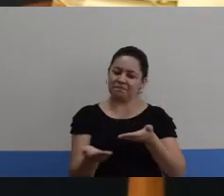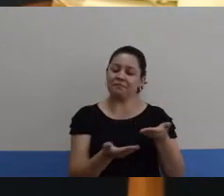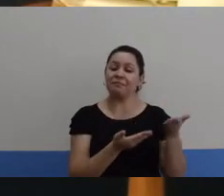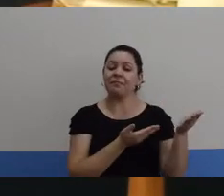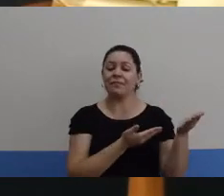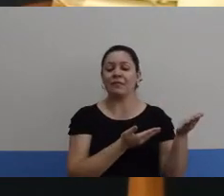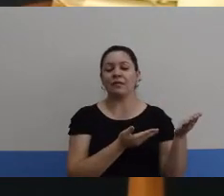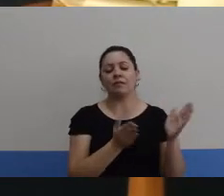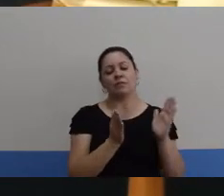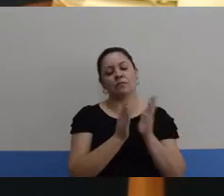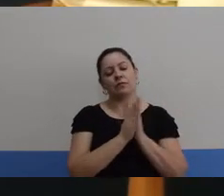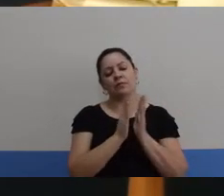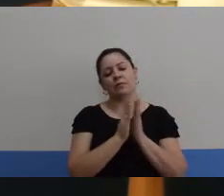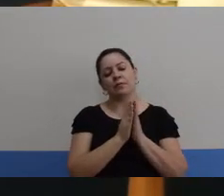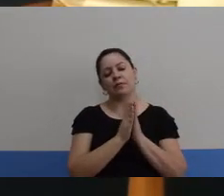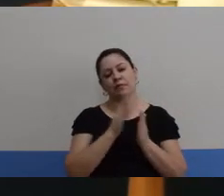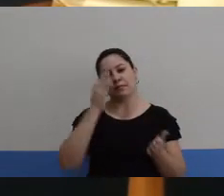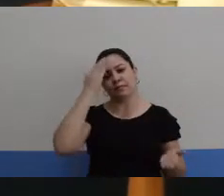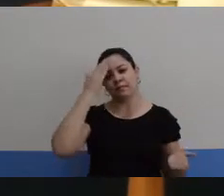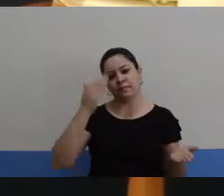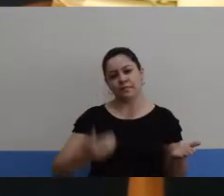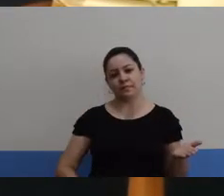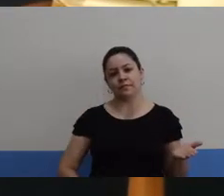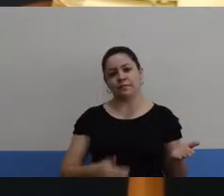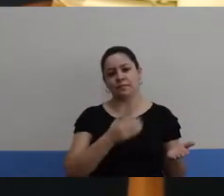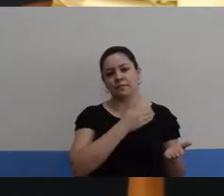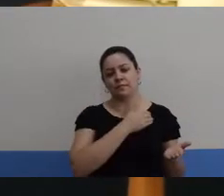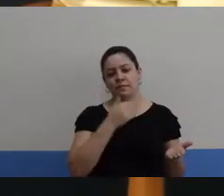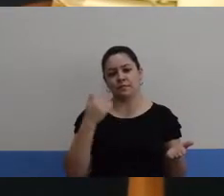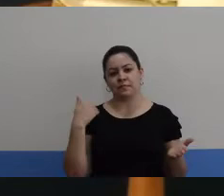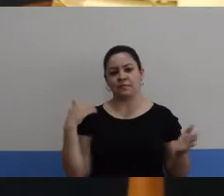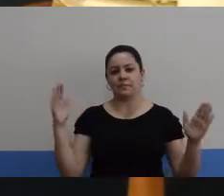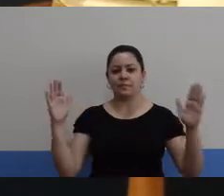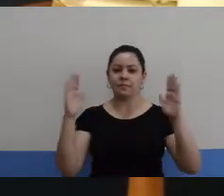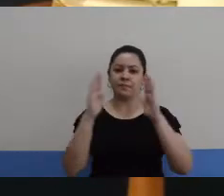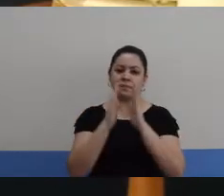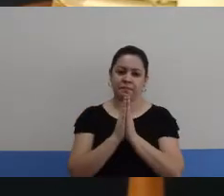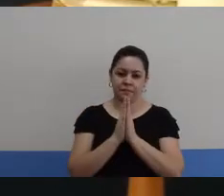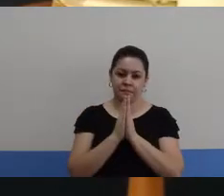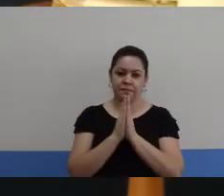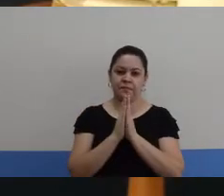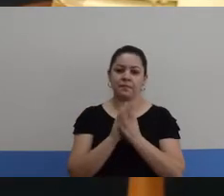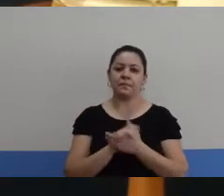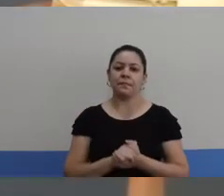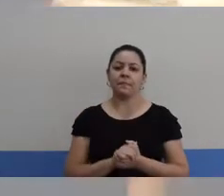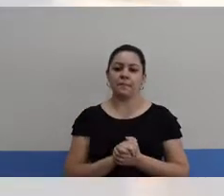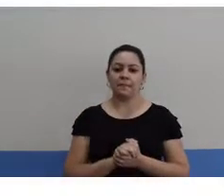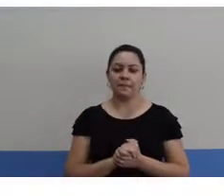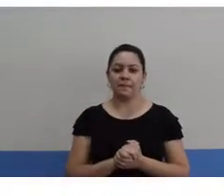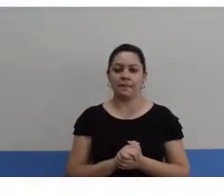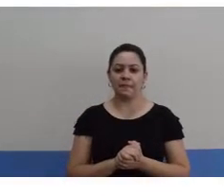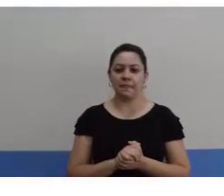todos, portanto, a rezar em nome do Pai, e do Filho, e do Espírito Santo. Amém.